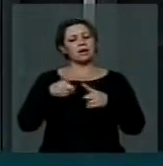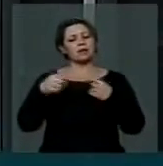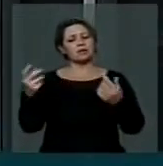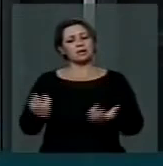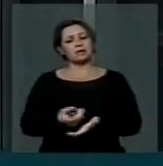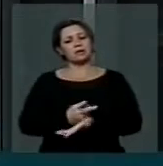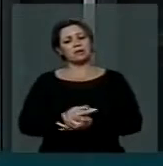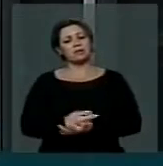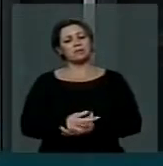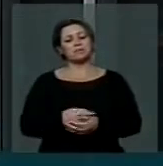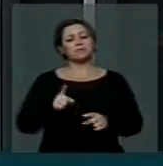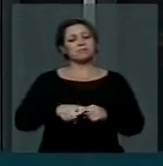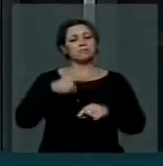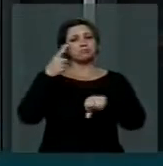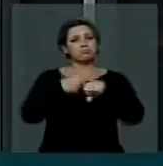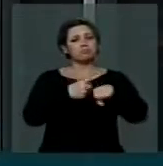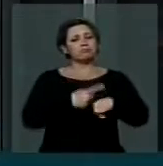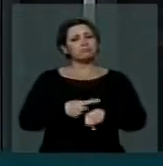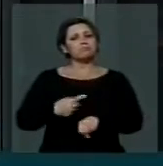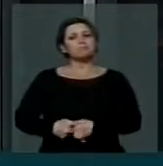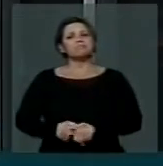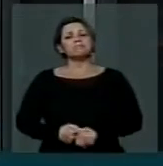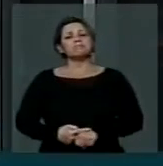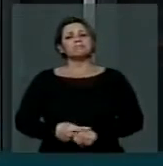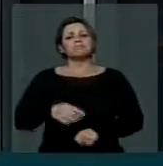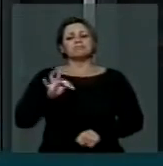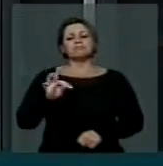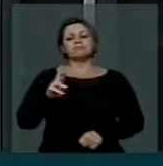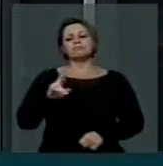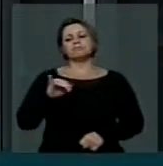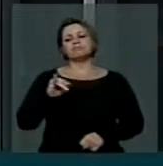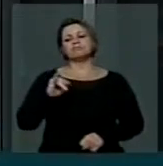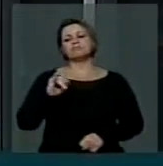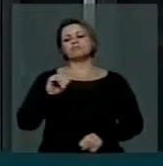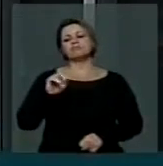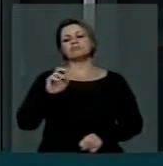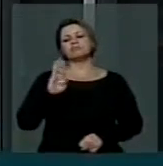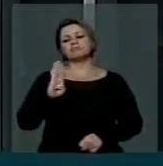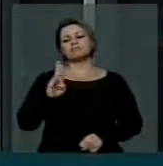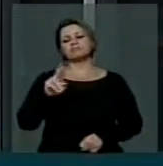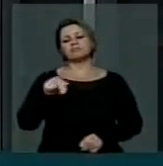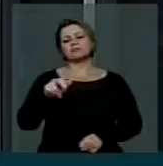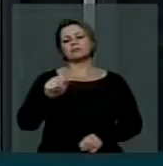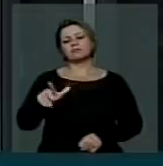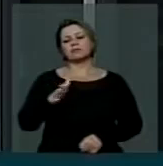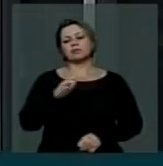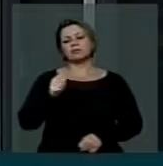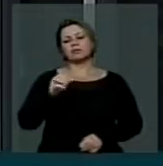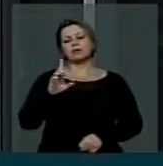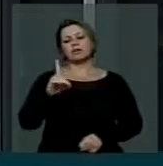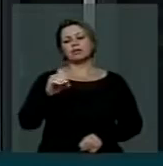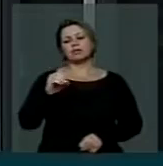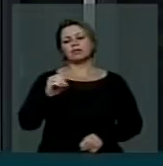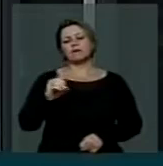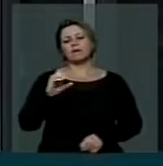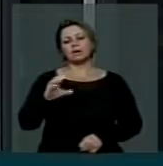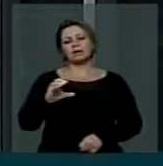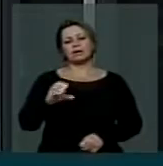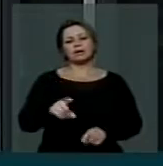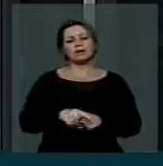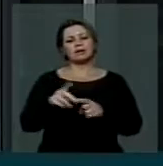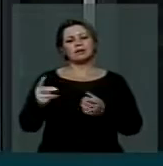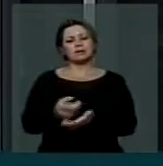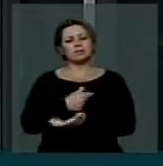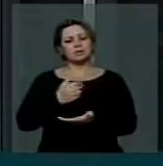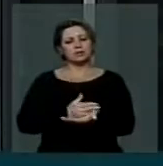meras vicissitudes identificadas no Tribunal Penal ad hoc, garantido pelo Tratado de Versalhes, está o fato de que, de uma